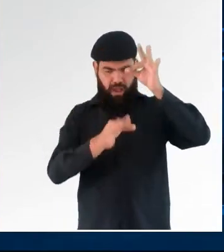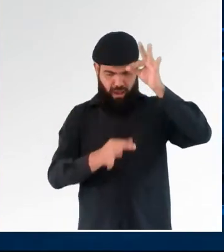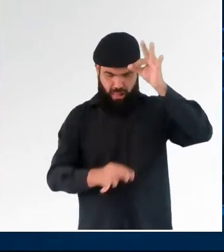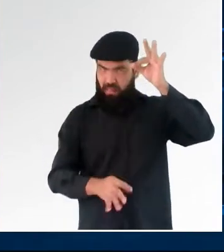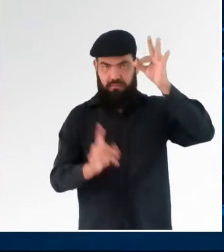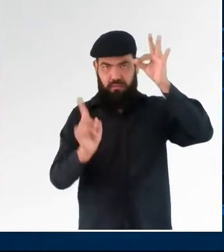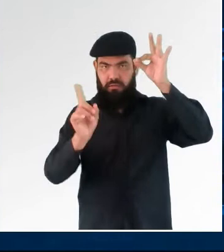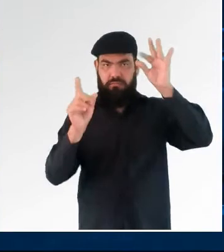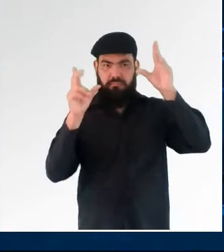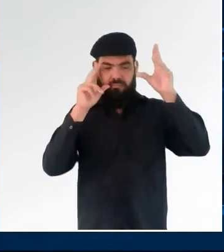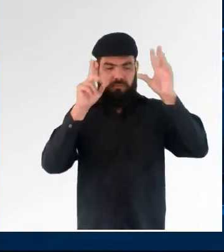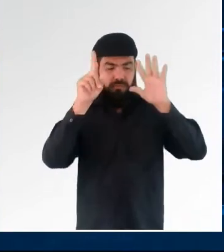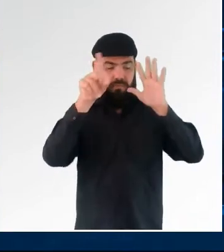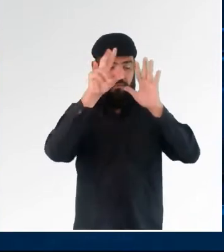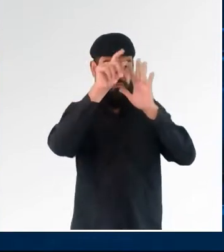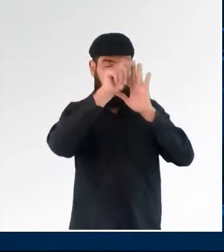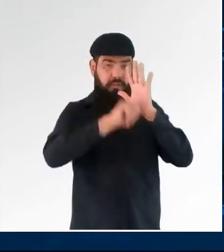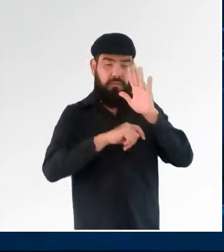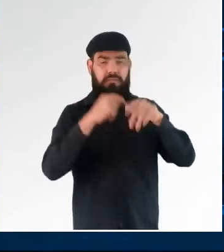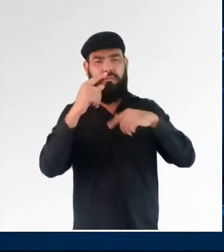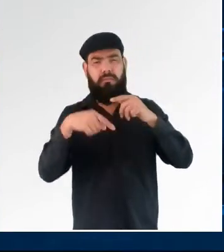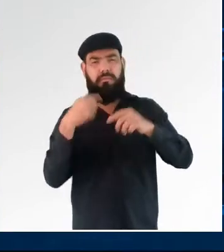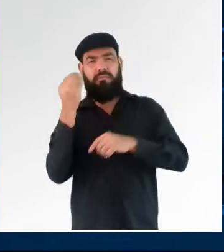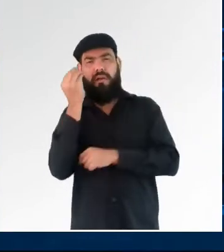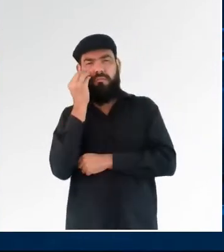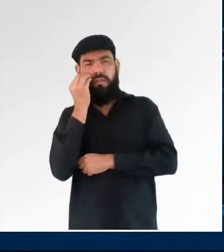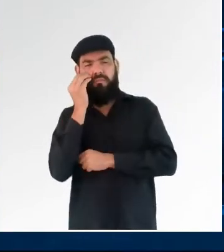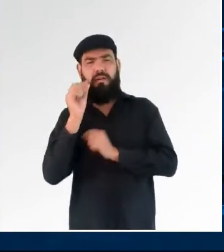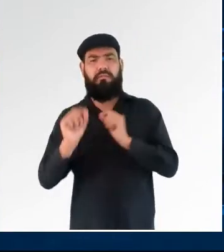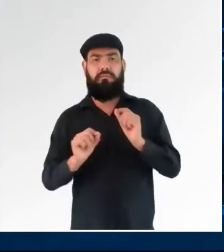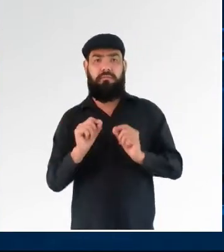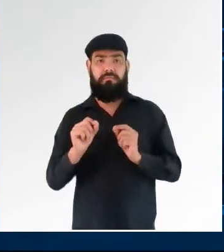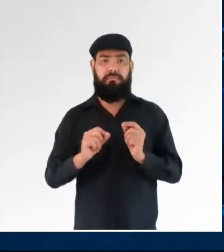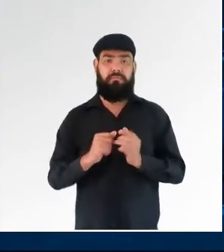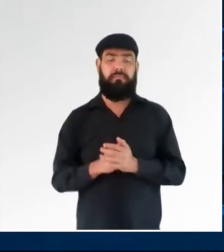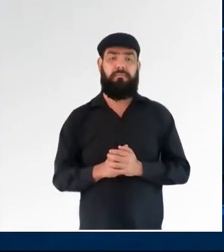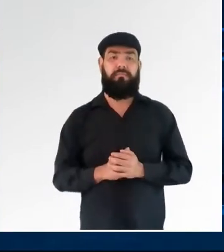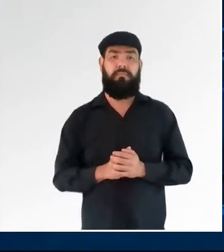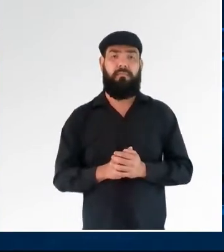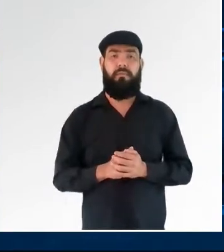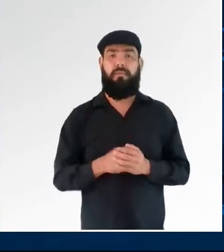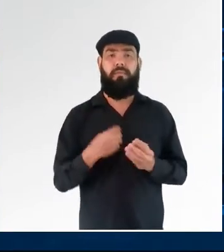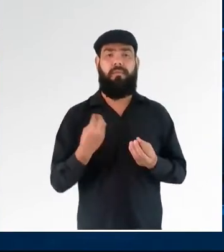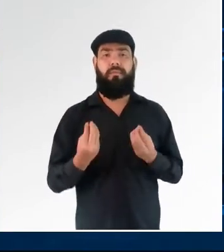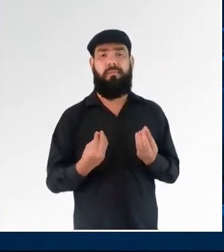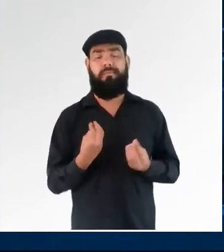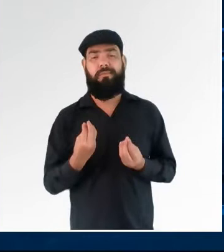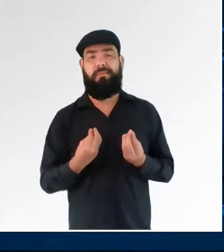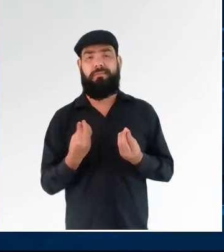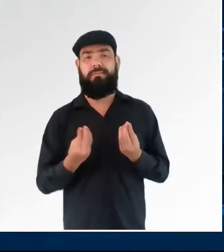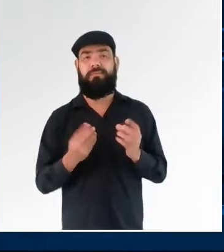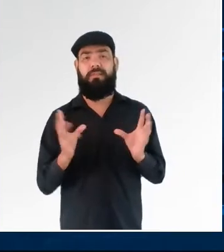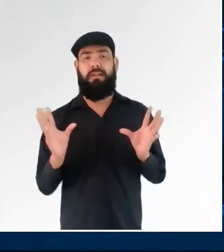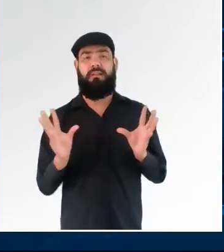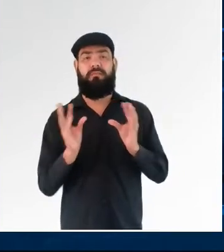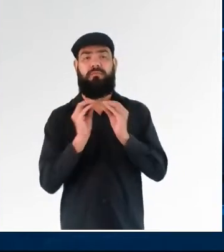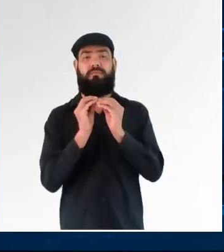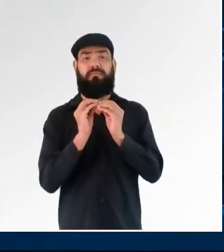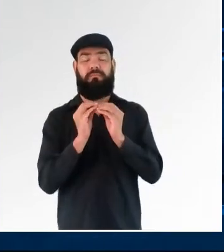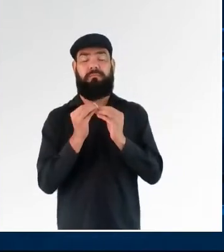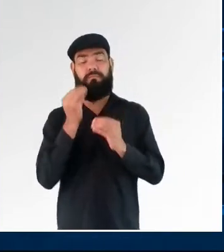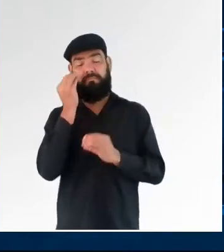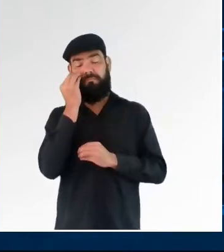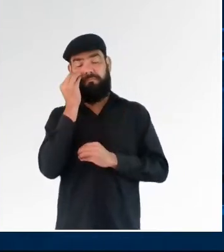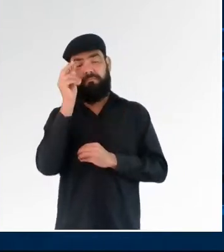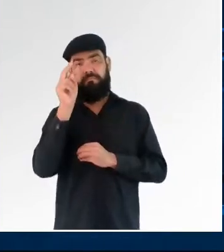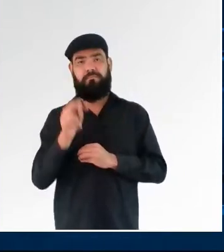esse texto e depois nós vamos observar como se dá o resumo, tá? Vamos ler o texto, um pouquinho